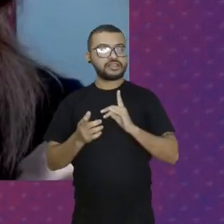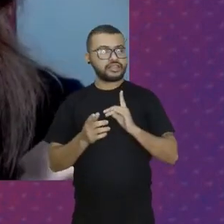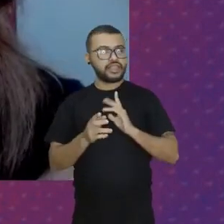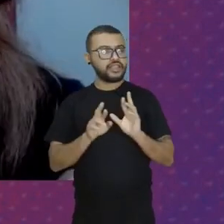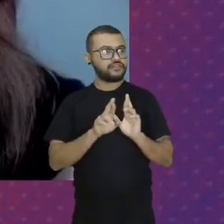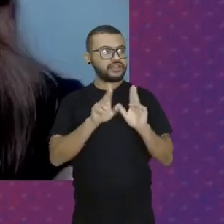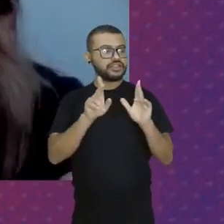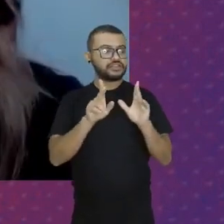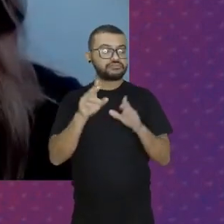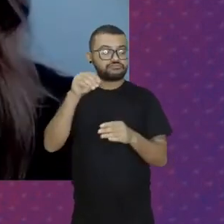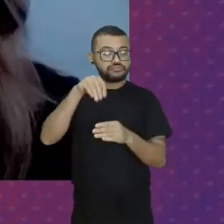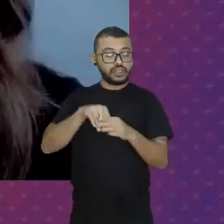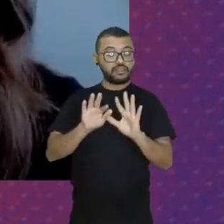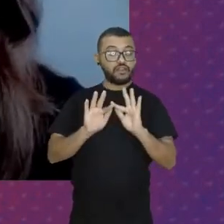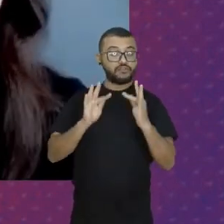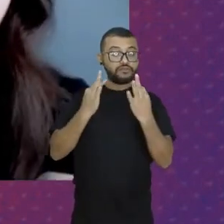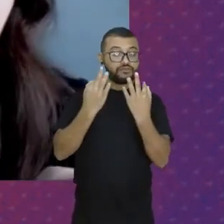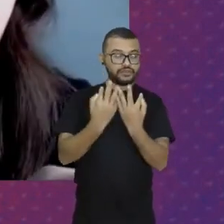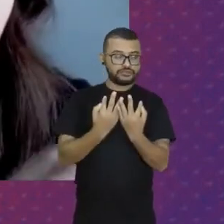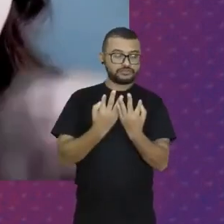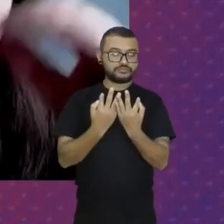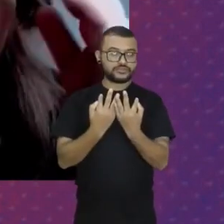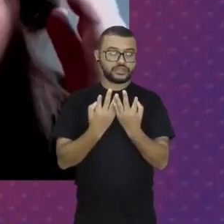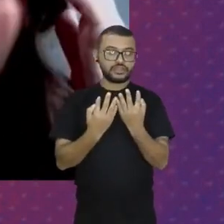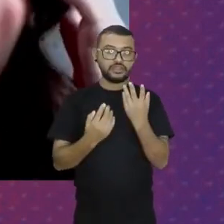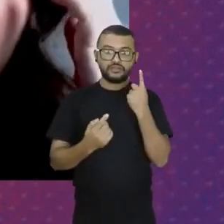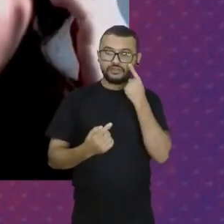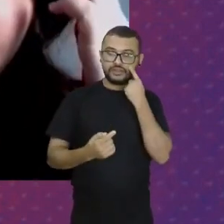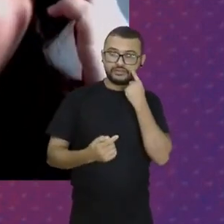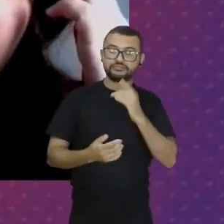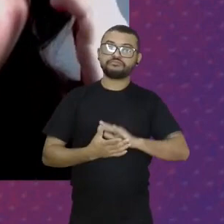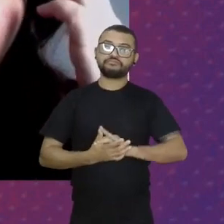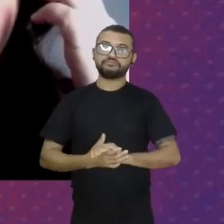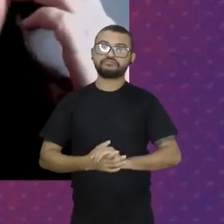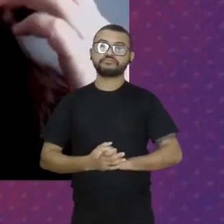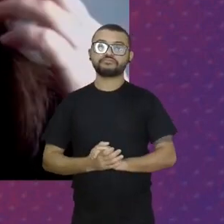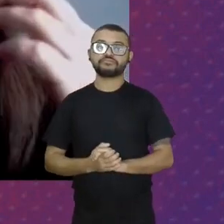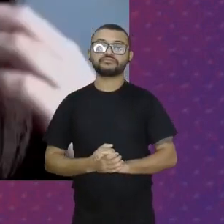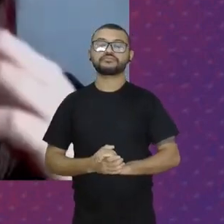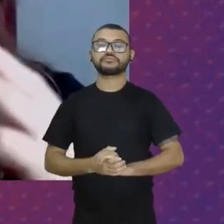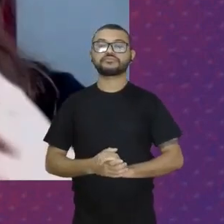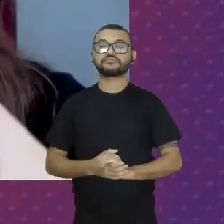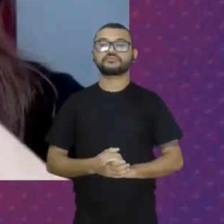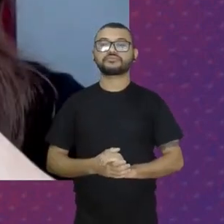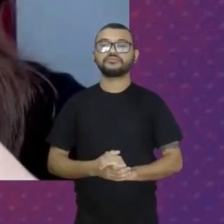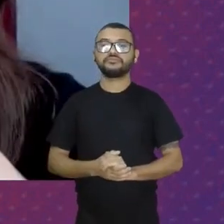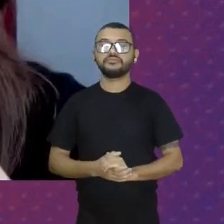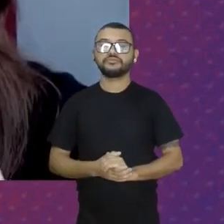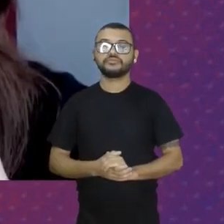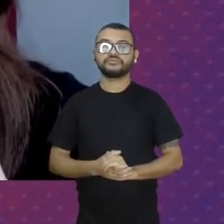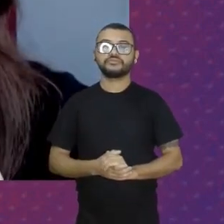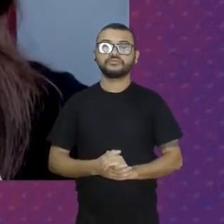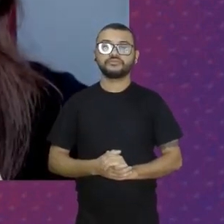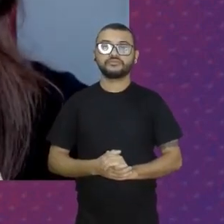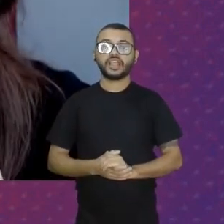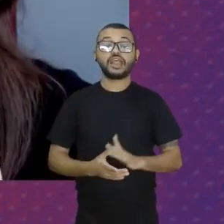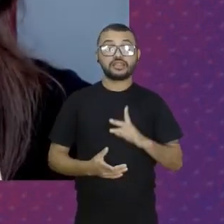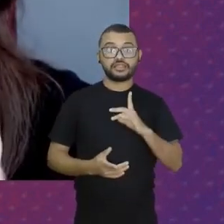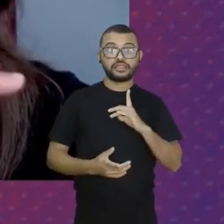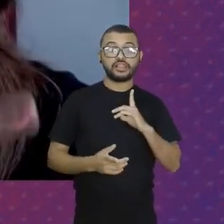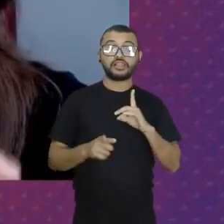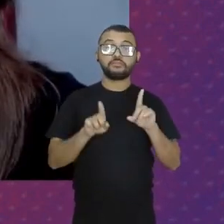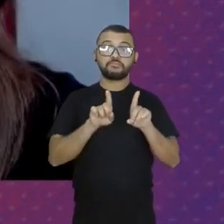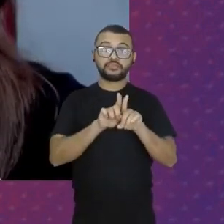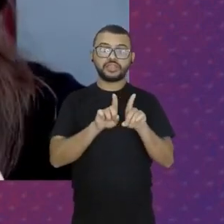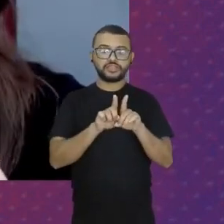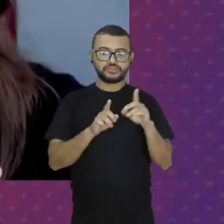arranjos familiares. Tem criança pequena, por exemplo, aumenta muito mais. isso é uma questão. E